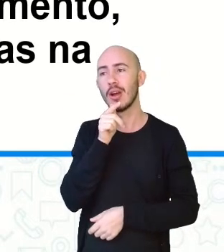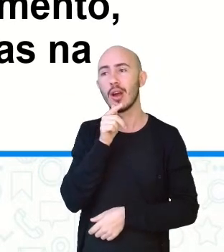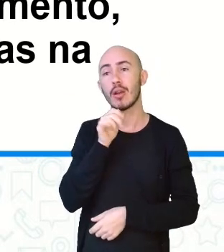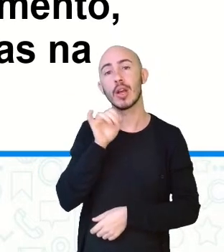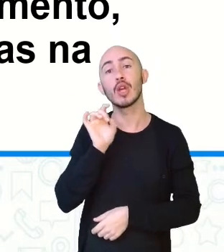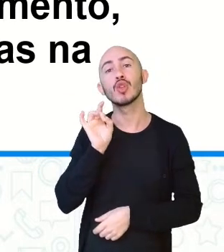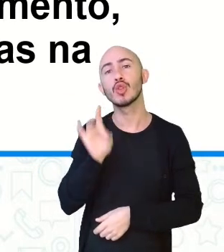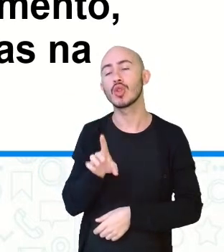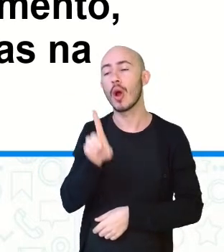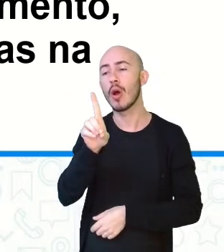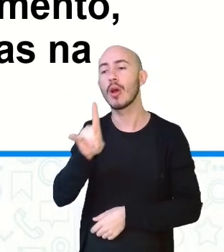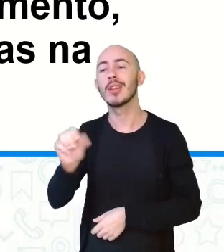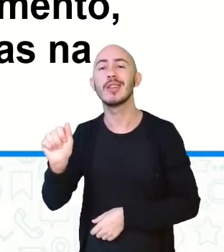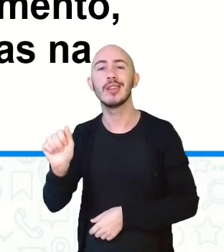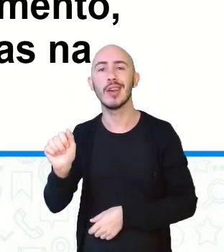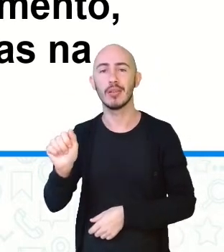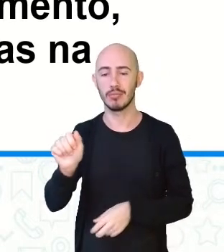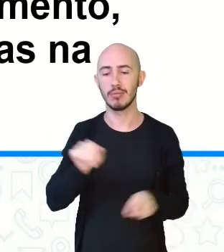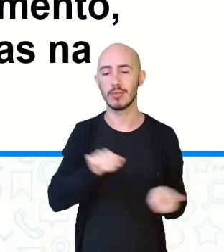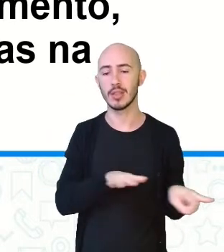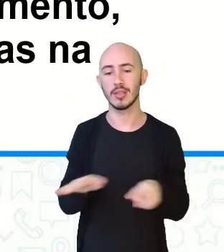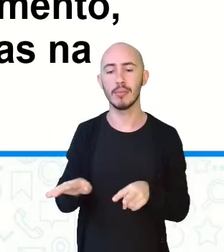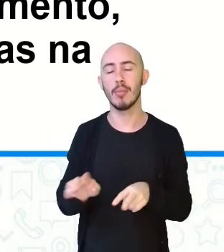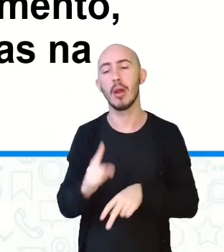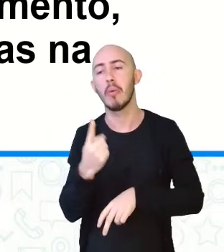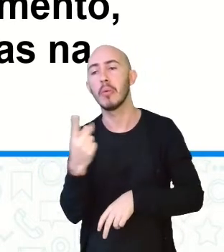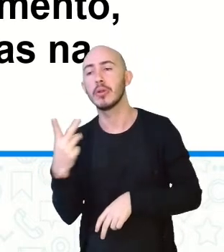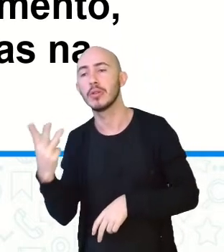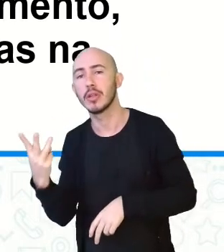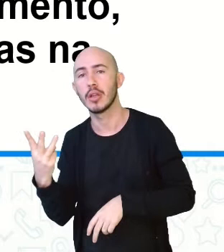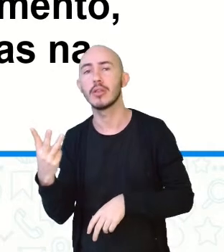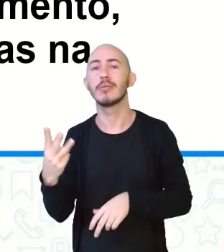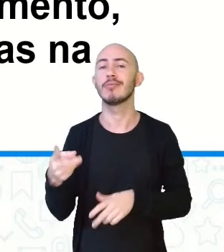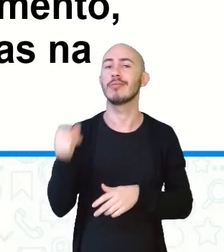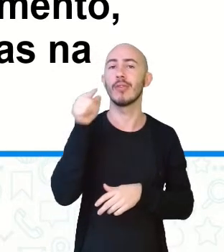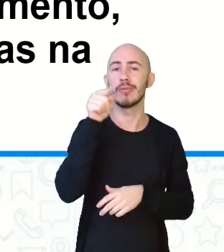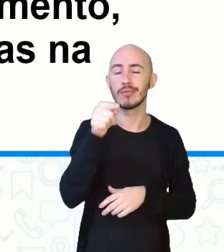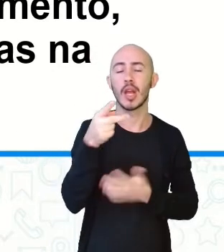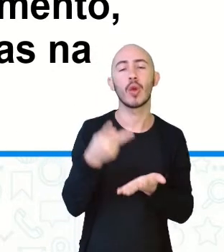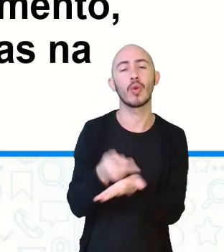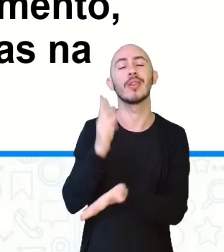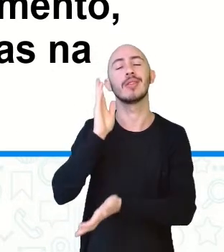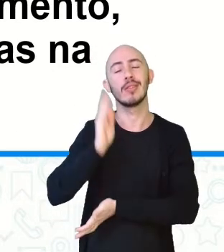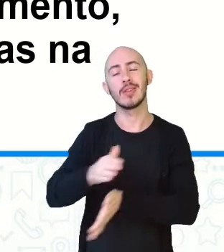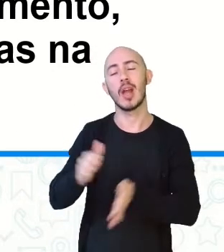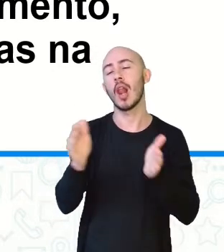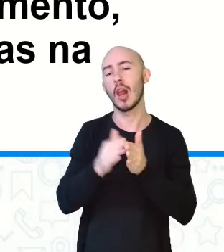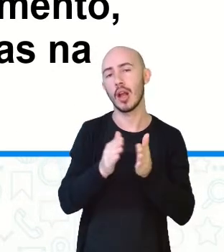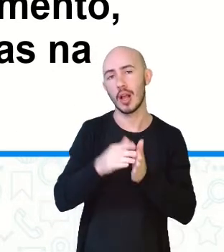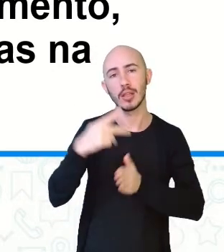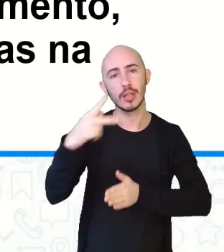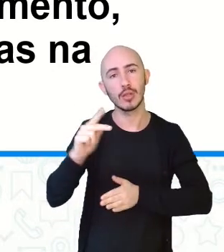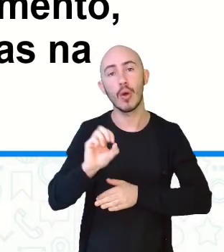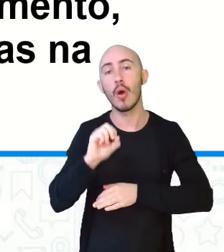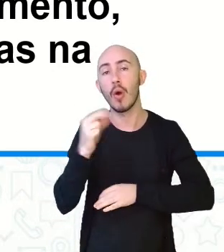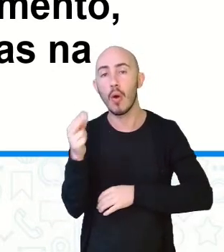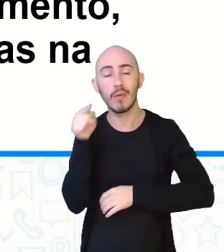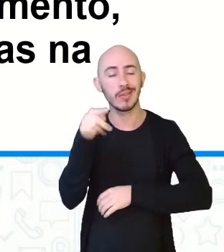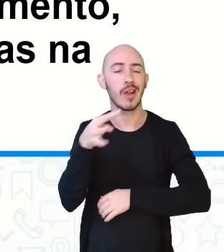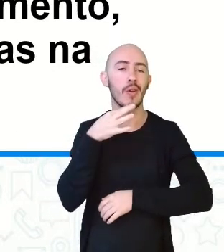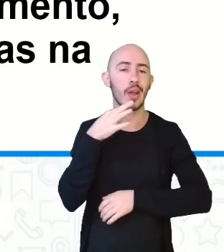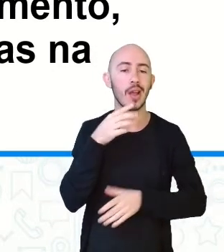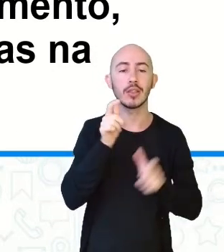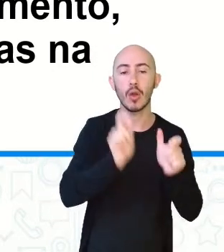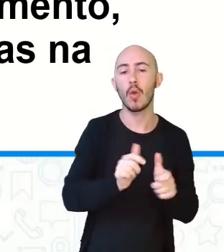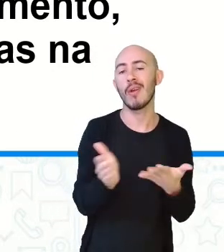na semana para a população. Eu creio que ou já aconteceu na sua casa, ou você conhece algum lugar que